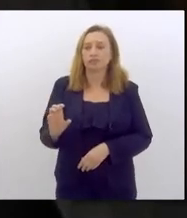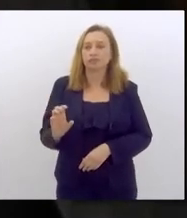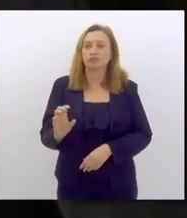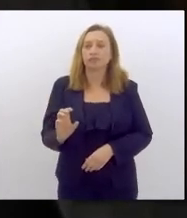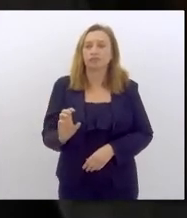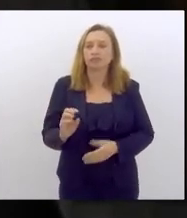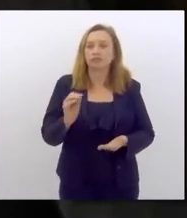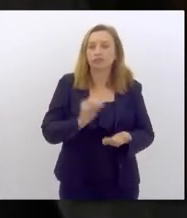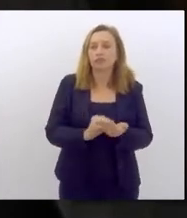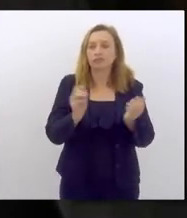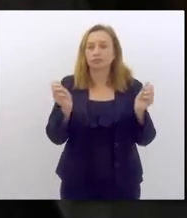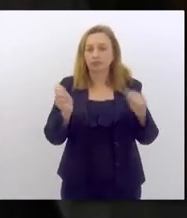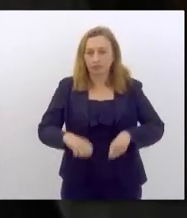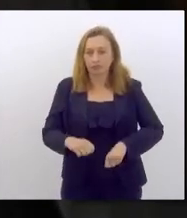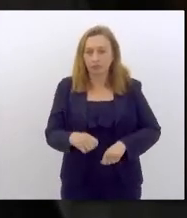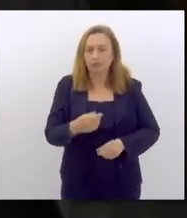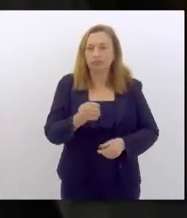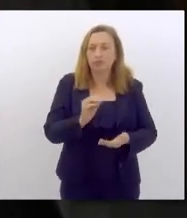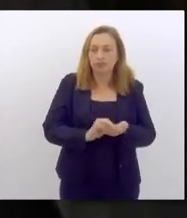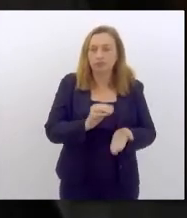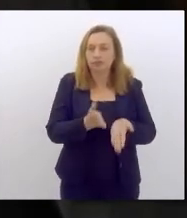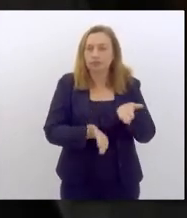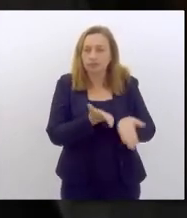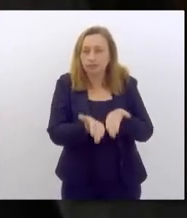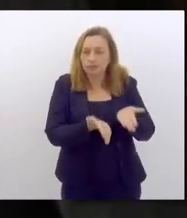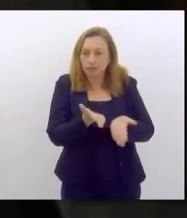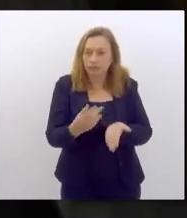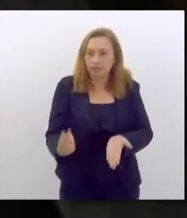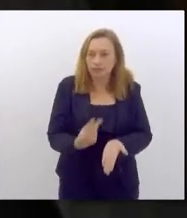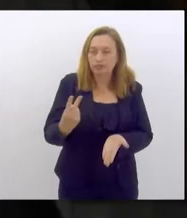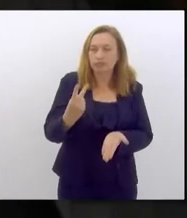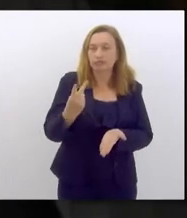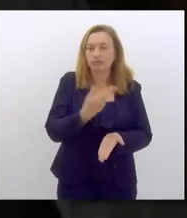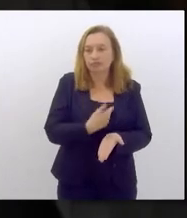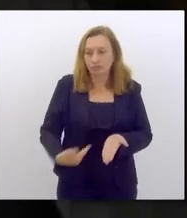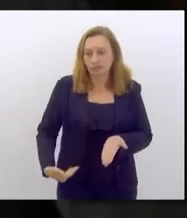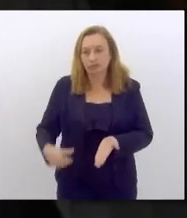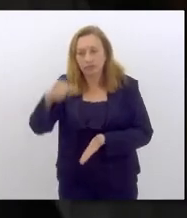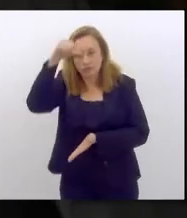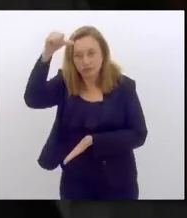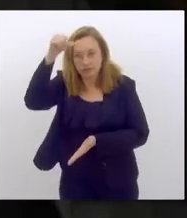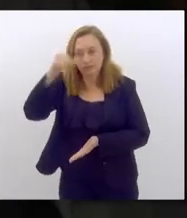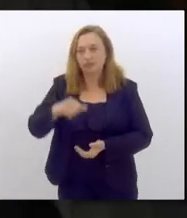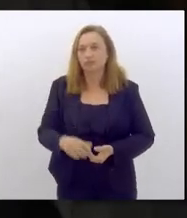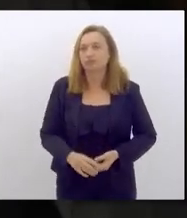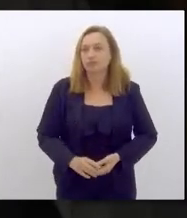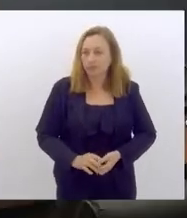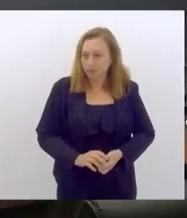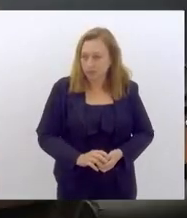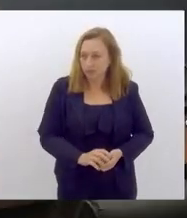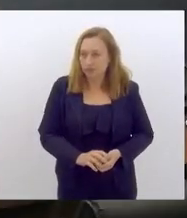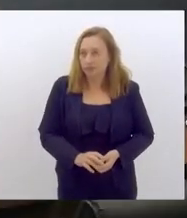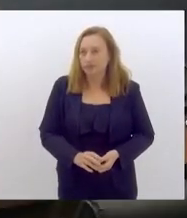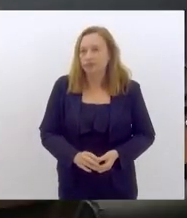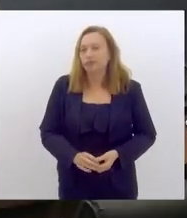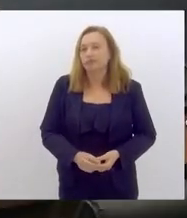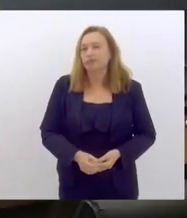à incompetência, à falta de cuidado e à falta de zelo do desgovernador Cláudio Castro.